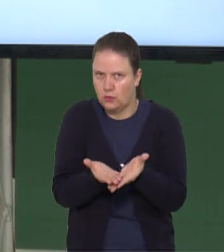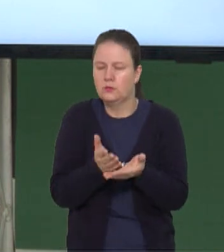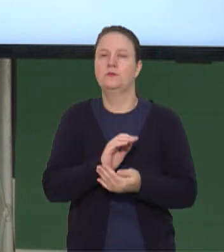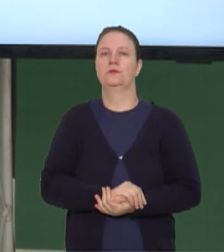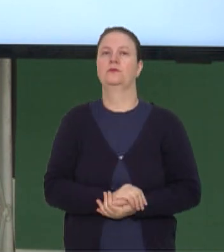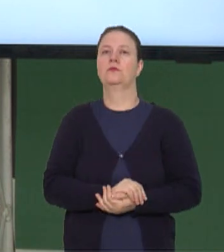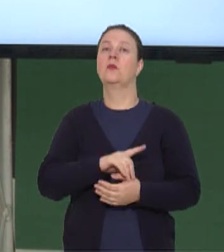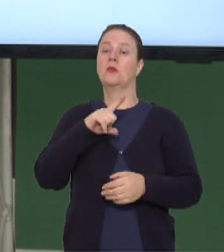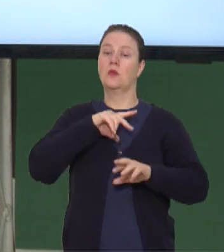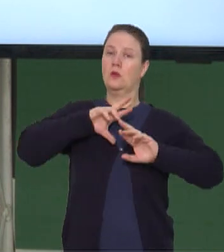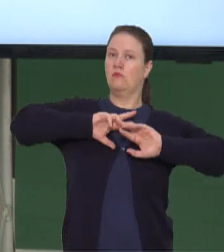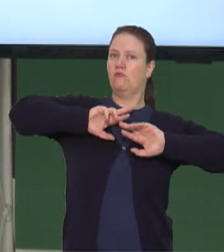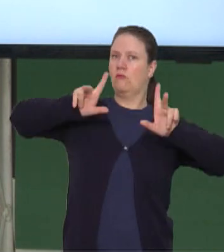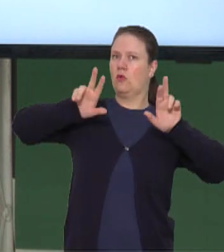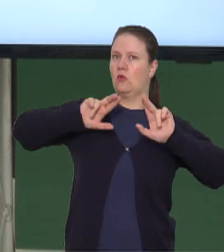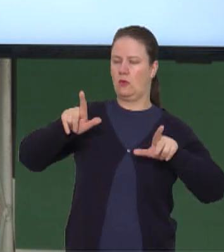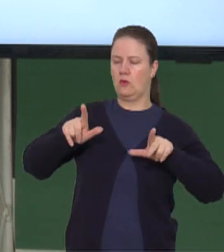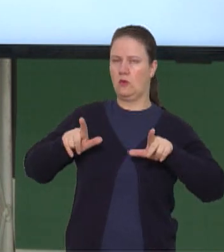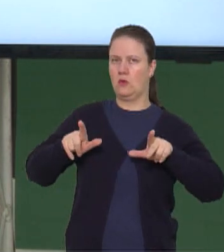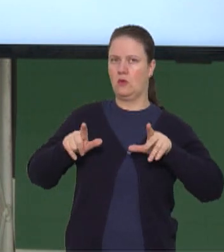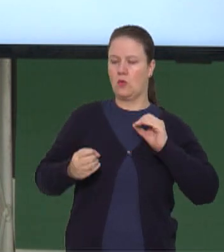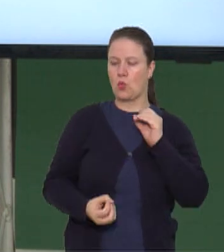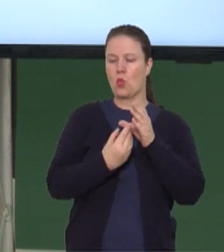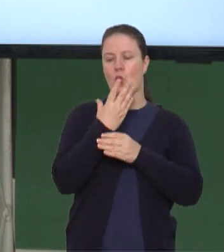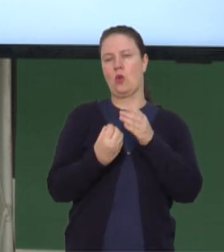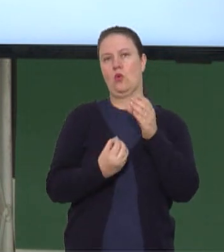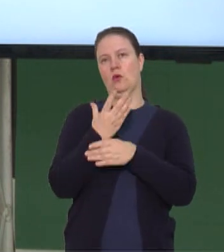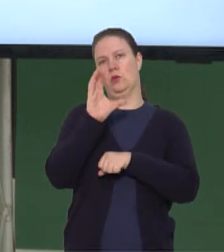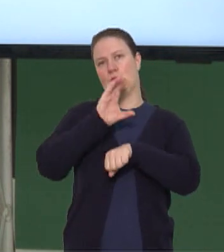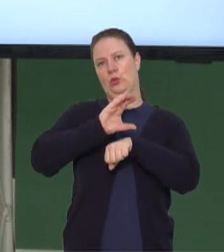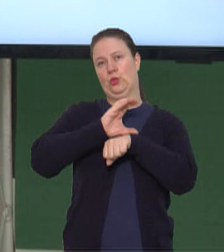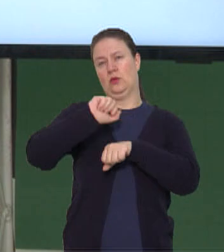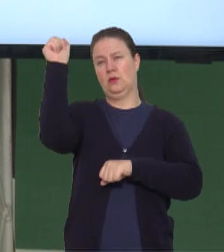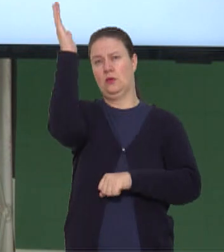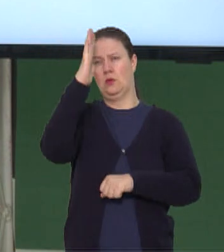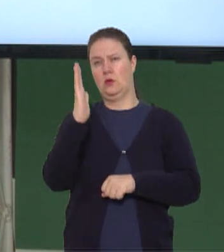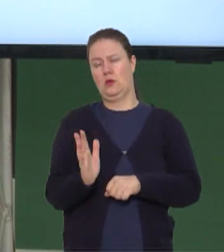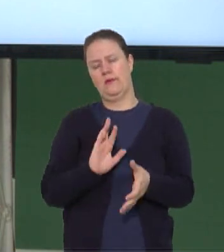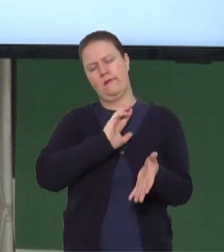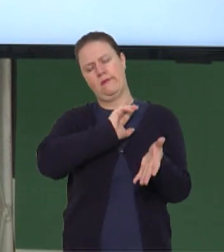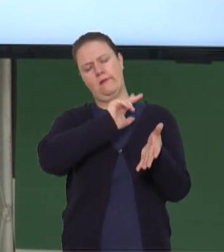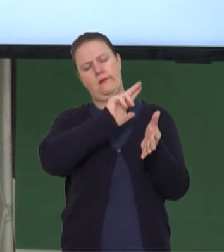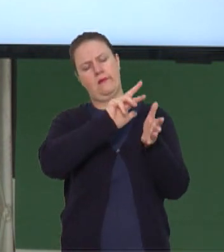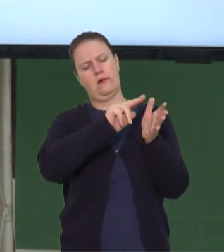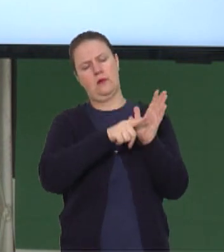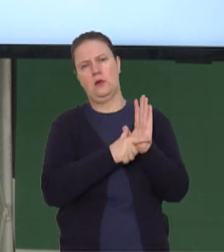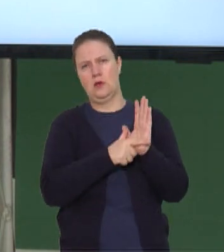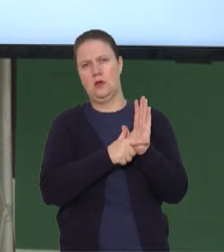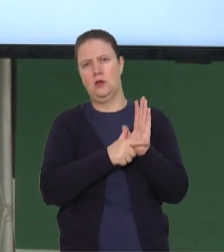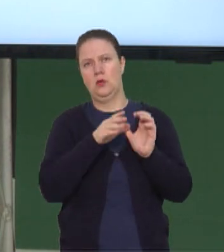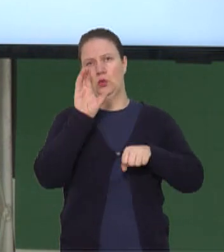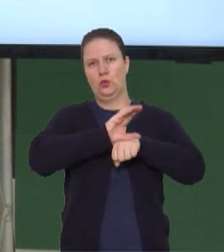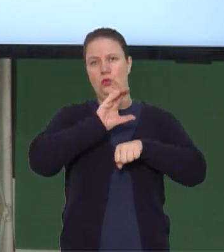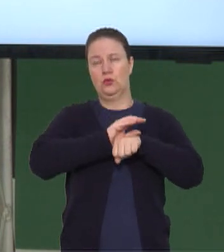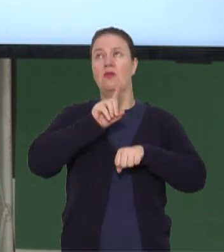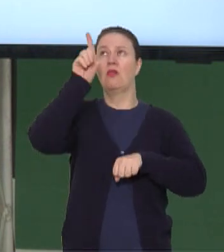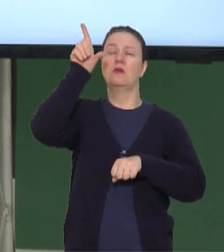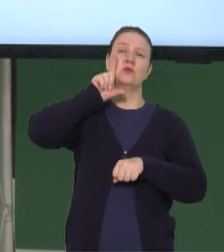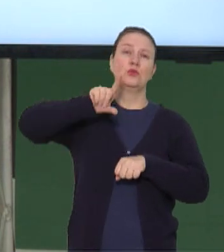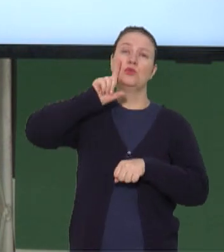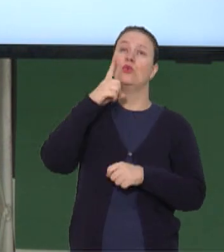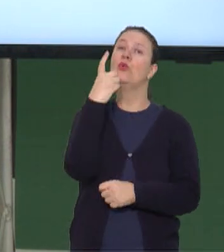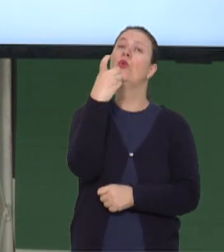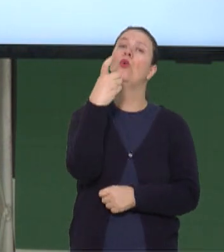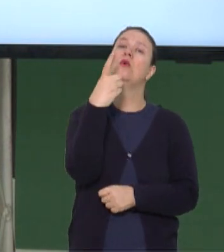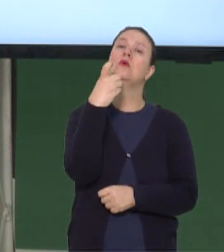tem aí diferenças, né, em elaborações de Constituição. O Brasil já teve várias Constituições. Os Estados Unidos tem uma única Constituição com